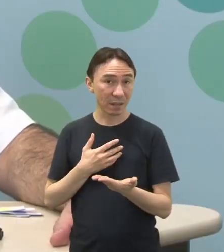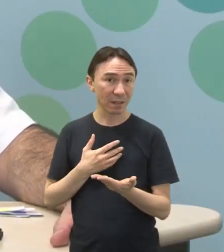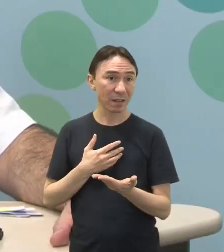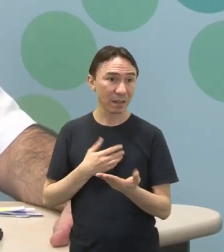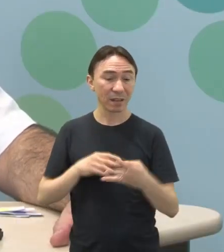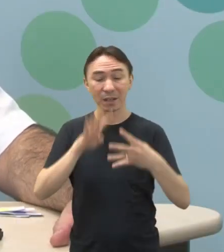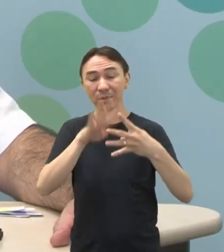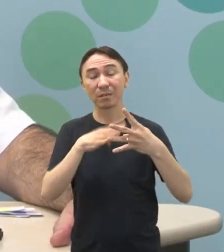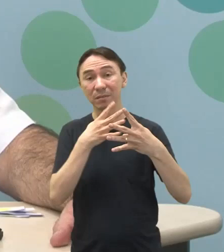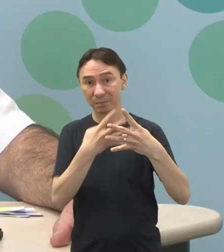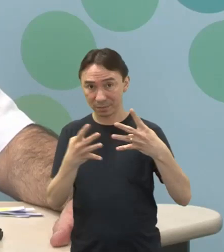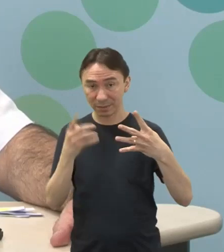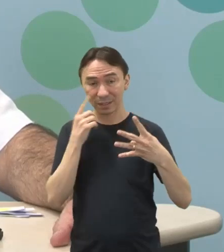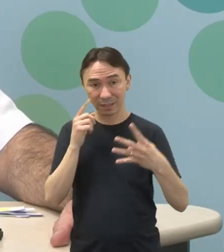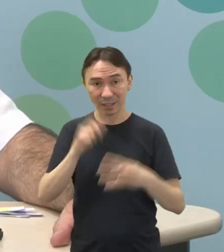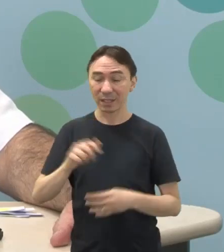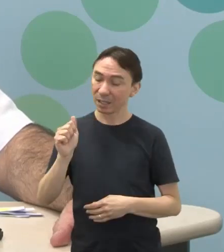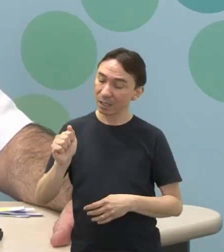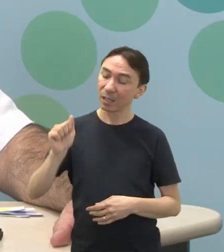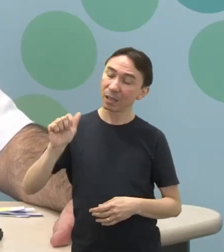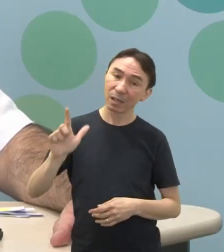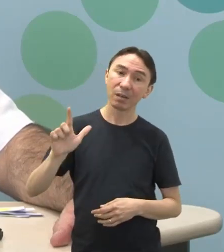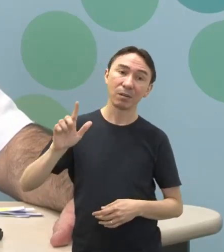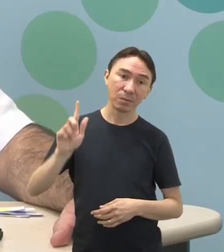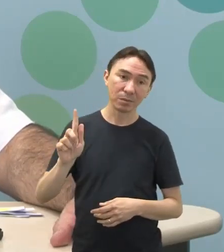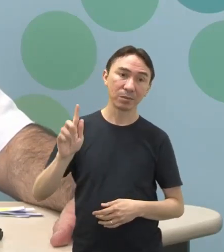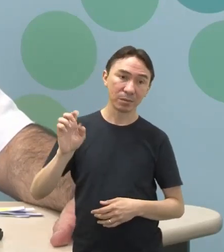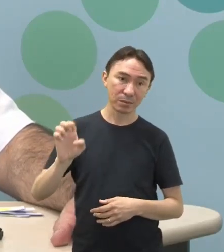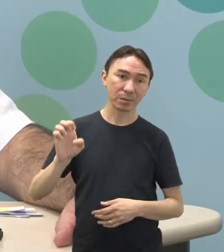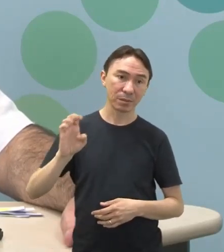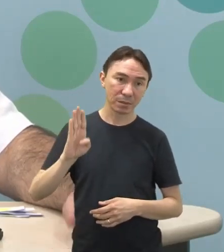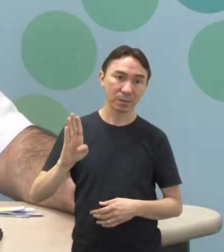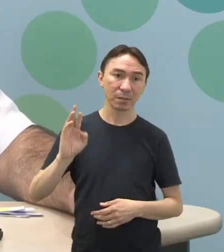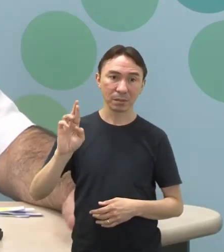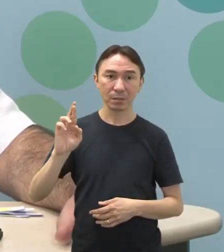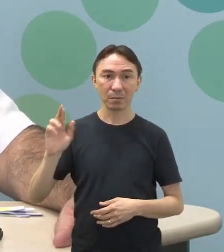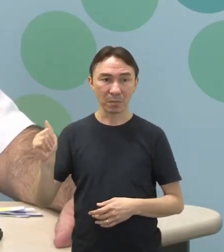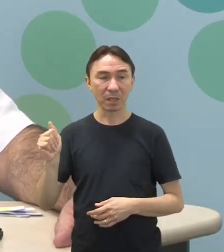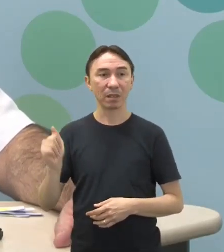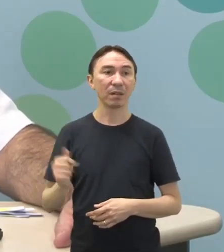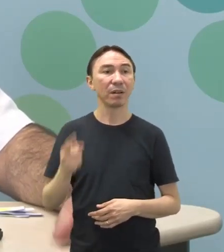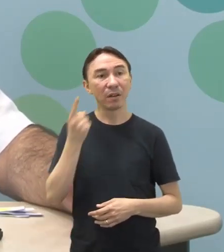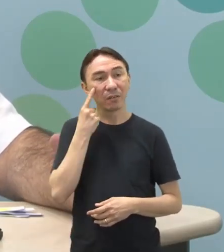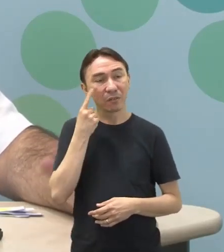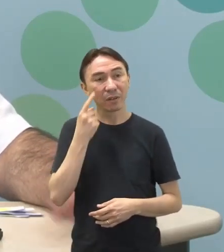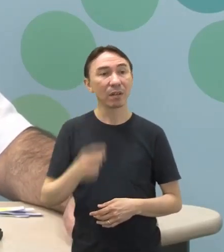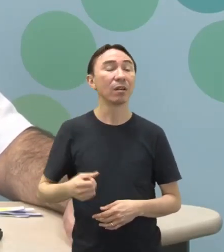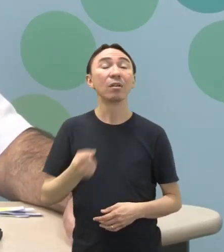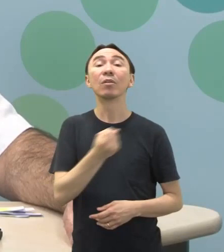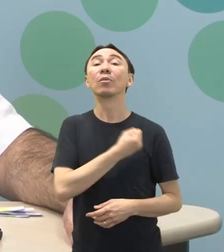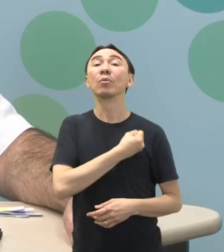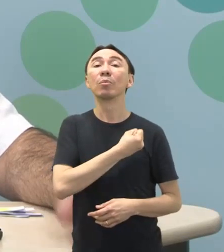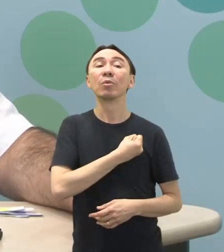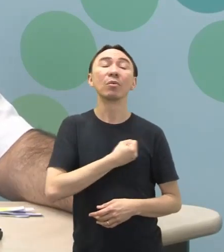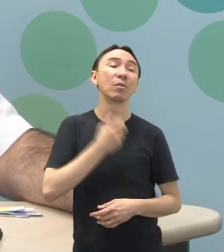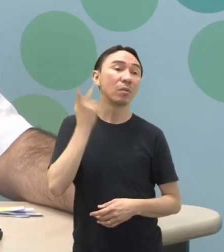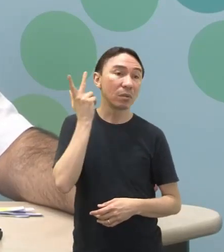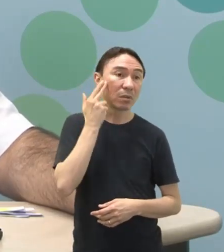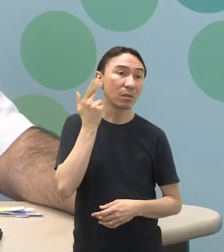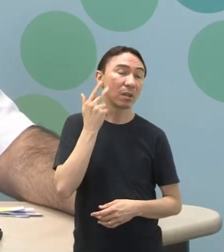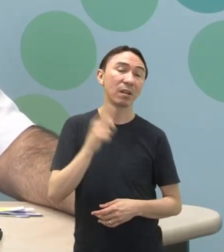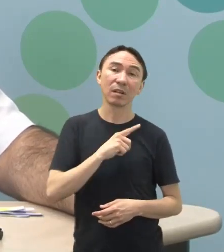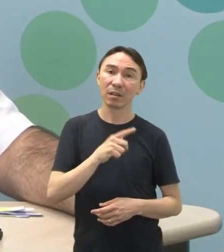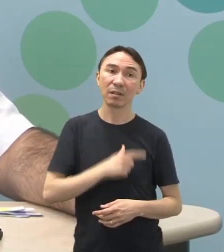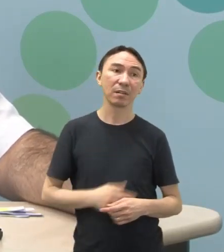identificar as regularidades né e sequências ordenadas de números naturais resultantes da relação de